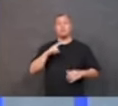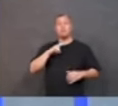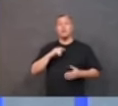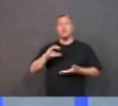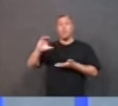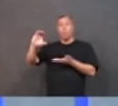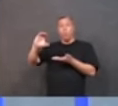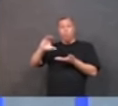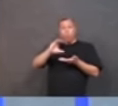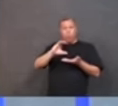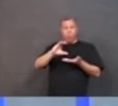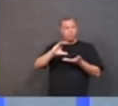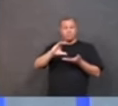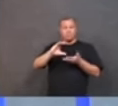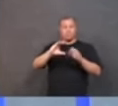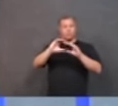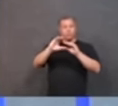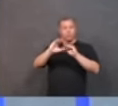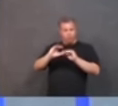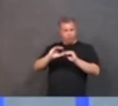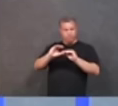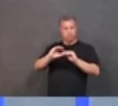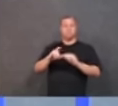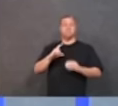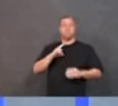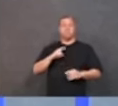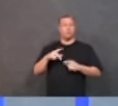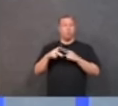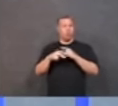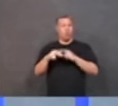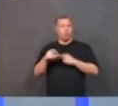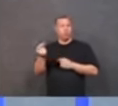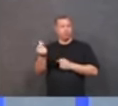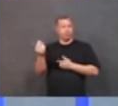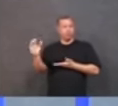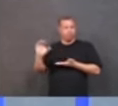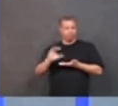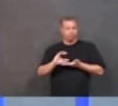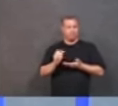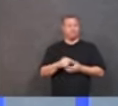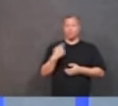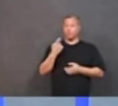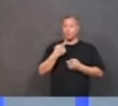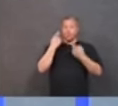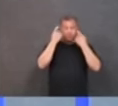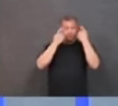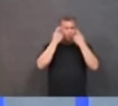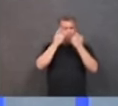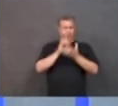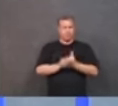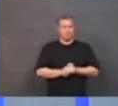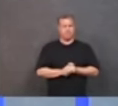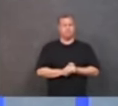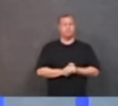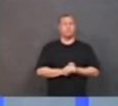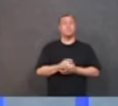orçamentários que nos preocupam a todos, né? Esses cortes têm